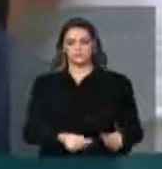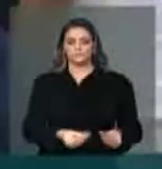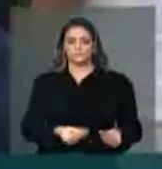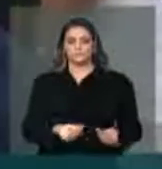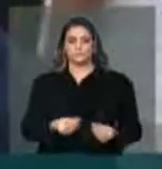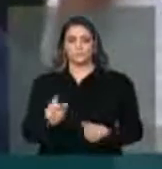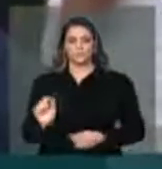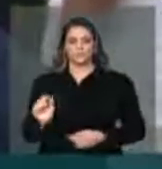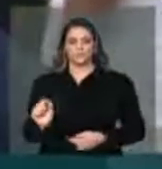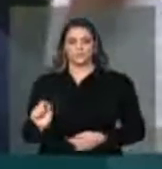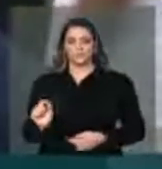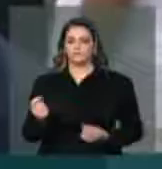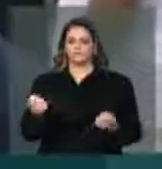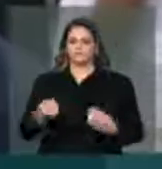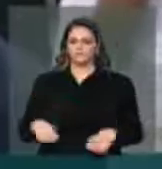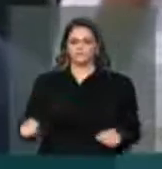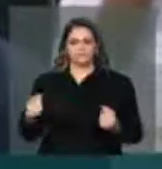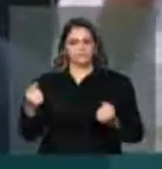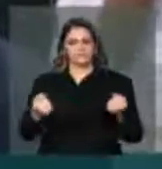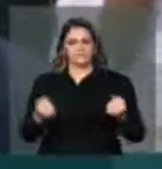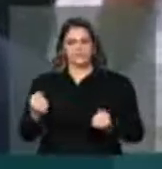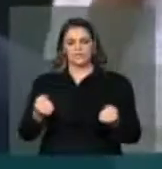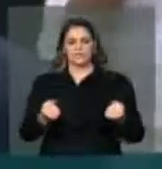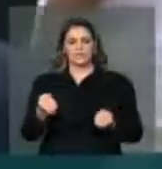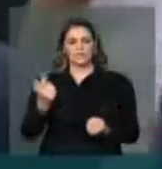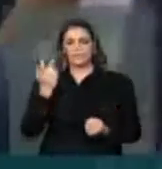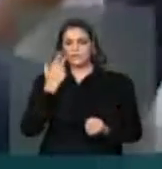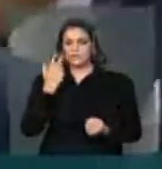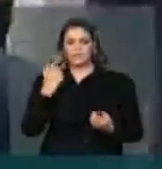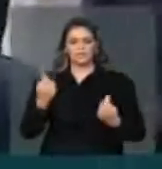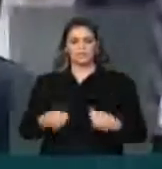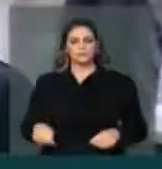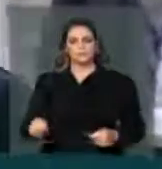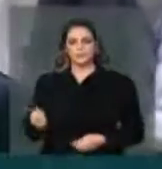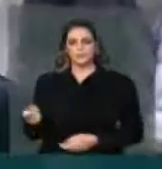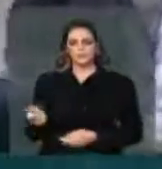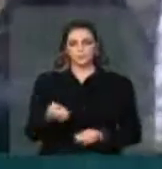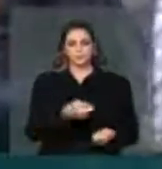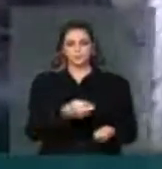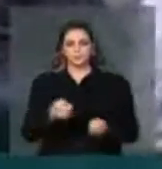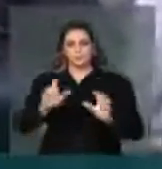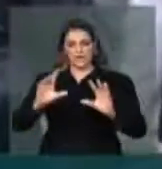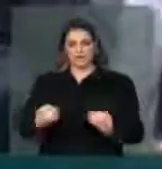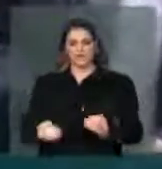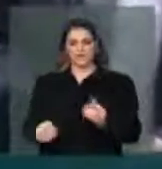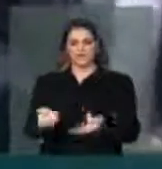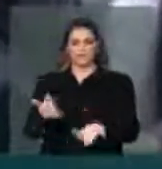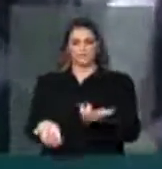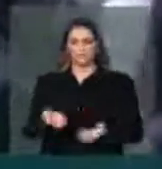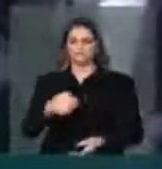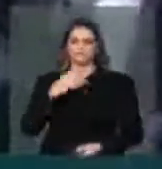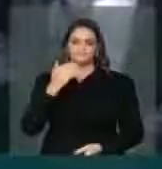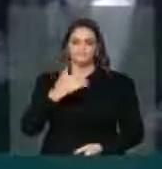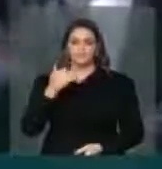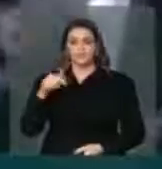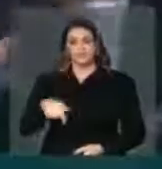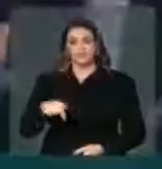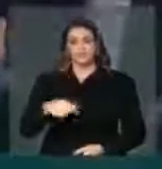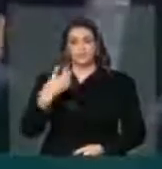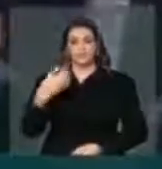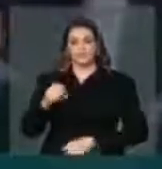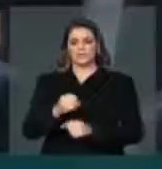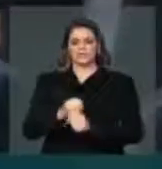desobriga o extintor de incêndio nos veículos de passeio. Extintor de incêndio que há 40 anos existe no Brasil